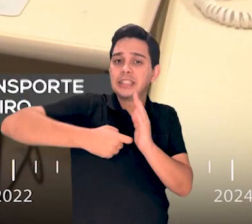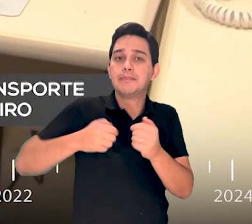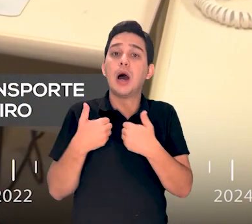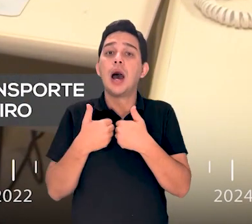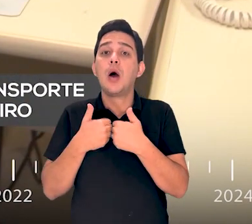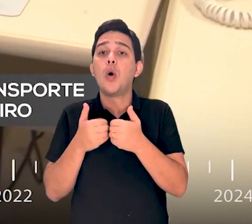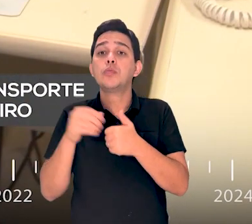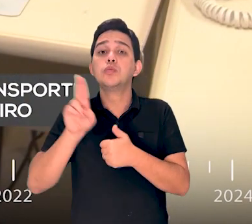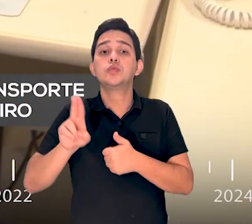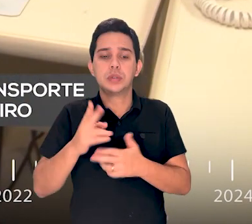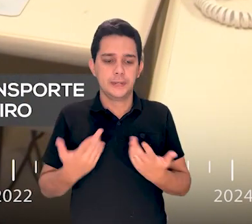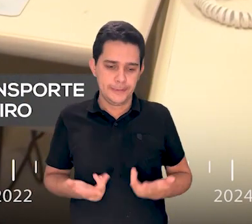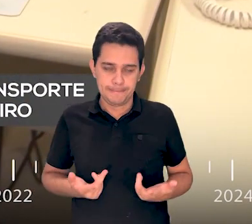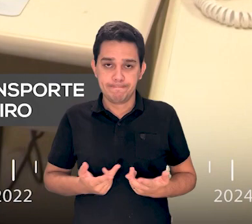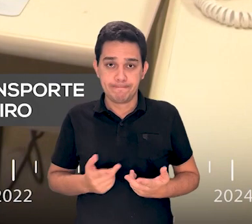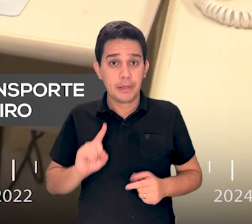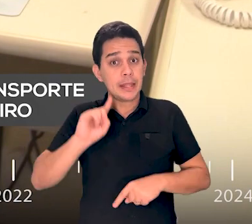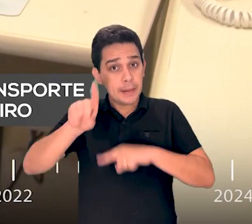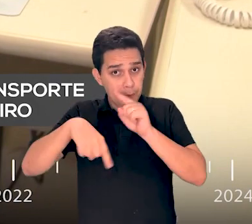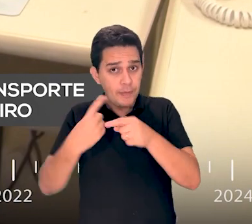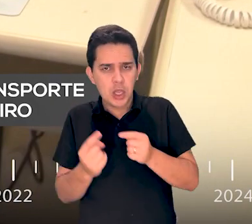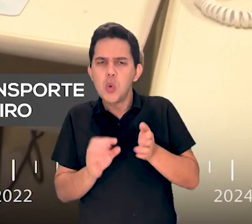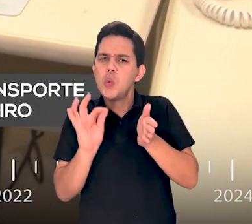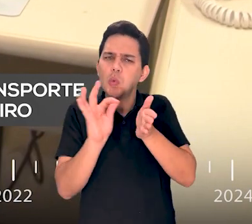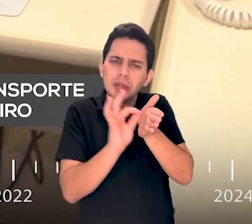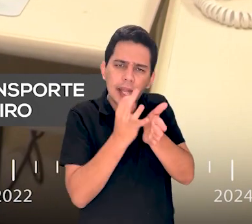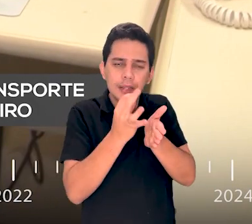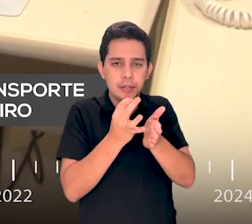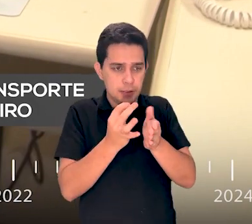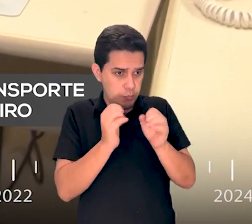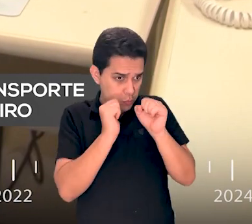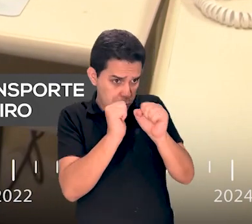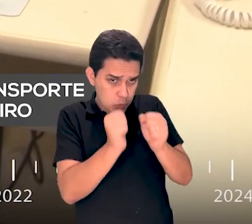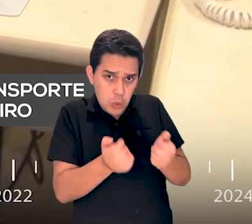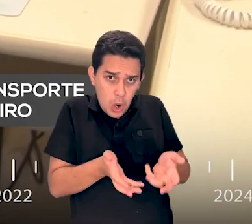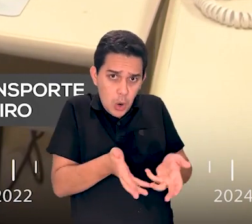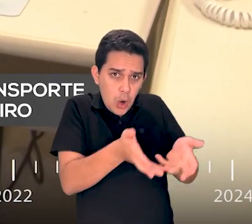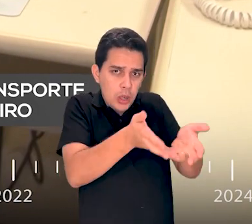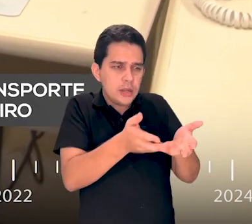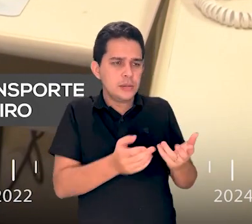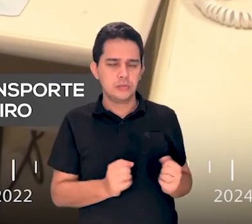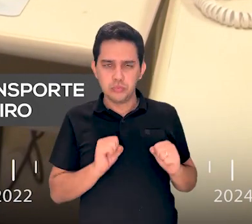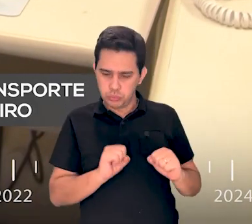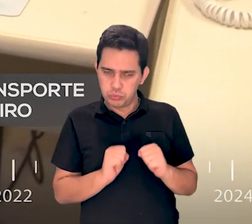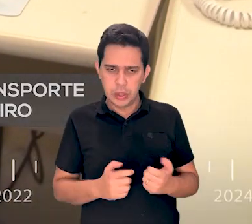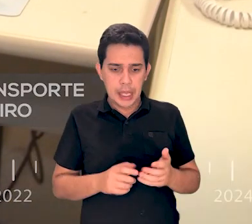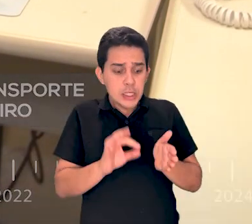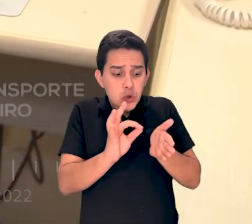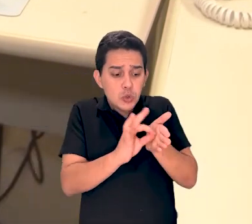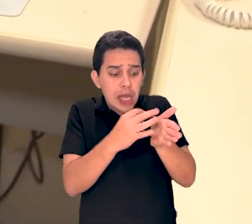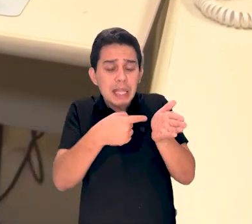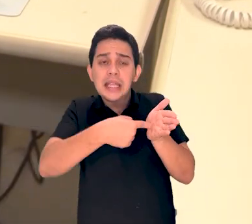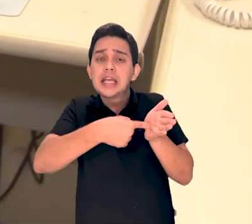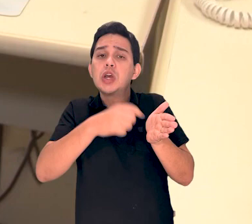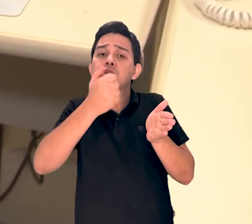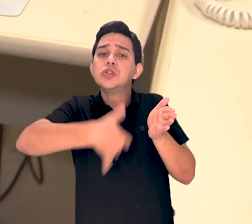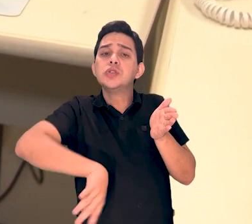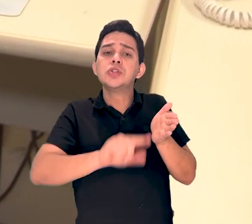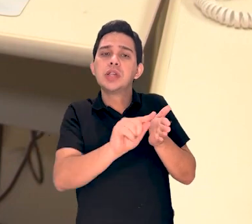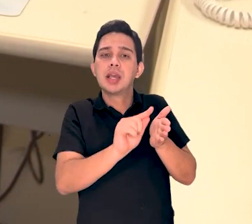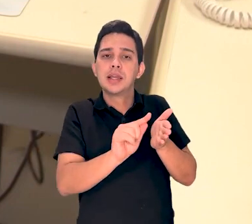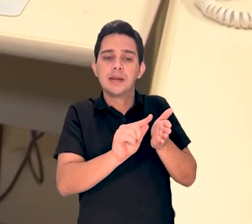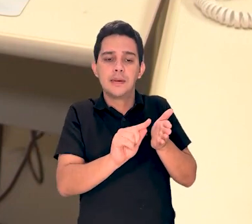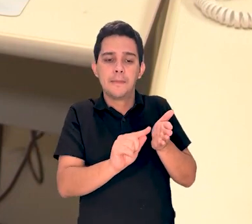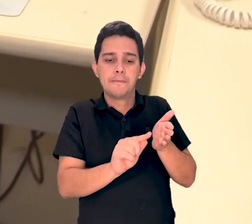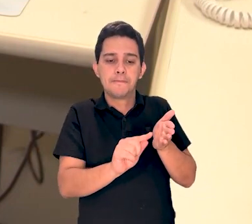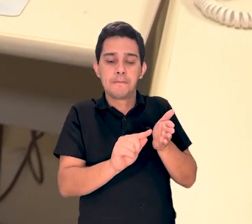contrato de concessão que criou uma Bom dia que uma política tarifária na que a previsão de